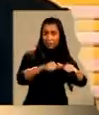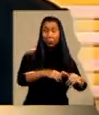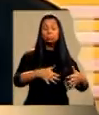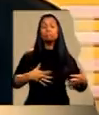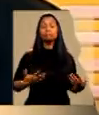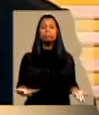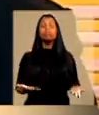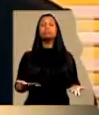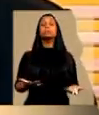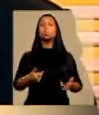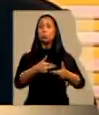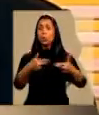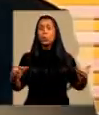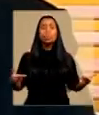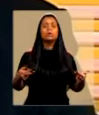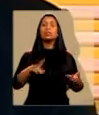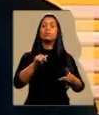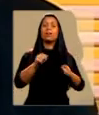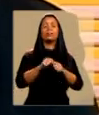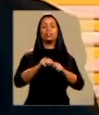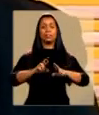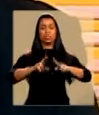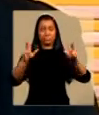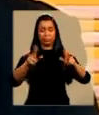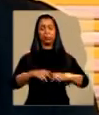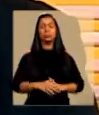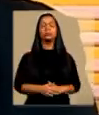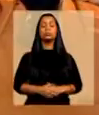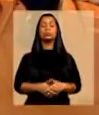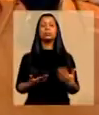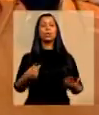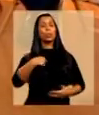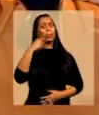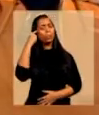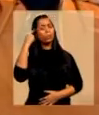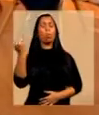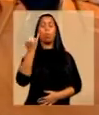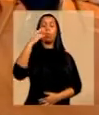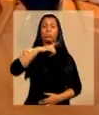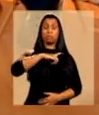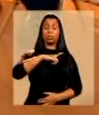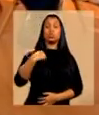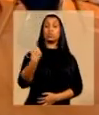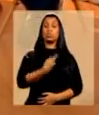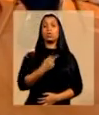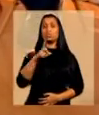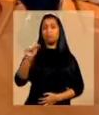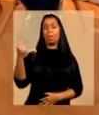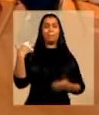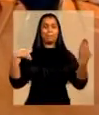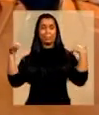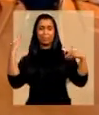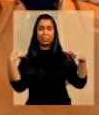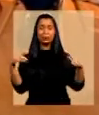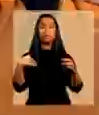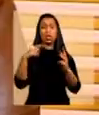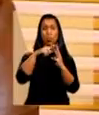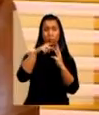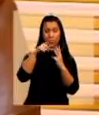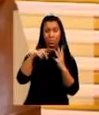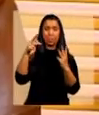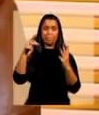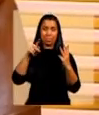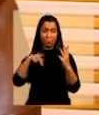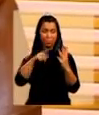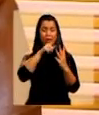modo geral, são... pontos que vão fazendo a diferença, né? E eu acho muito importante, né, quando a gente sair, os três P's.